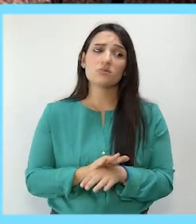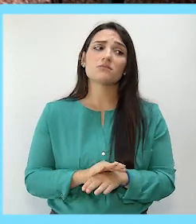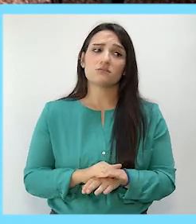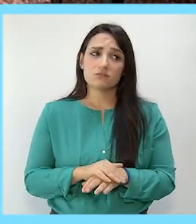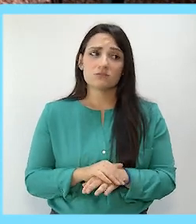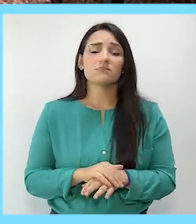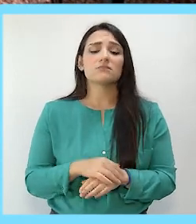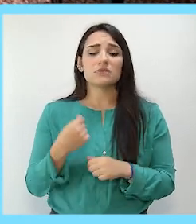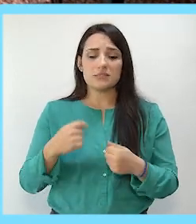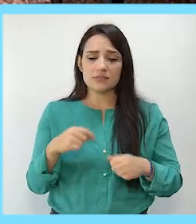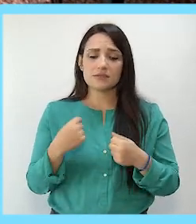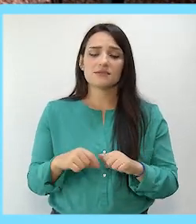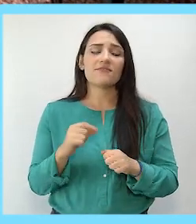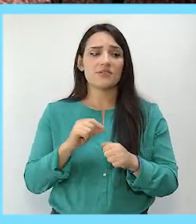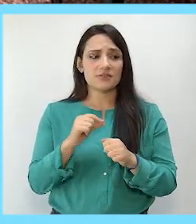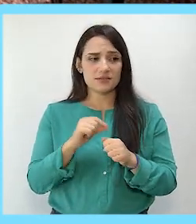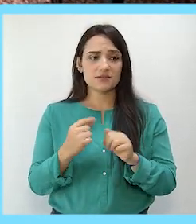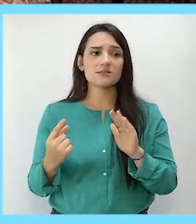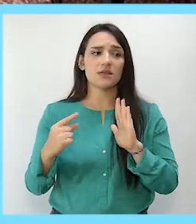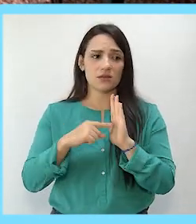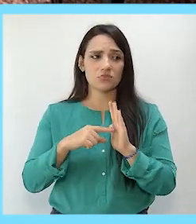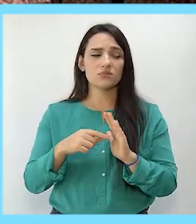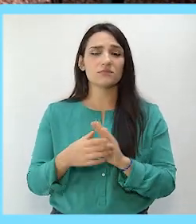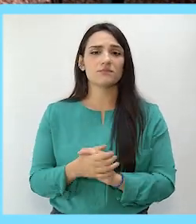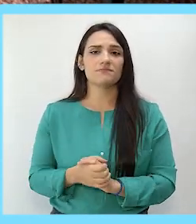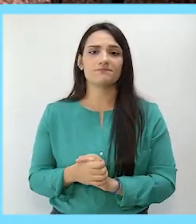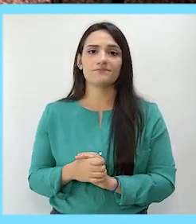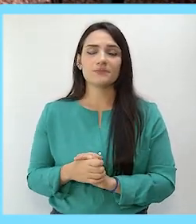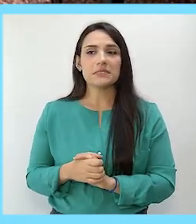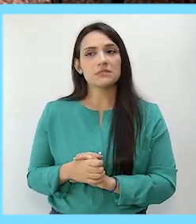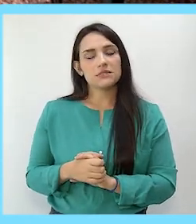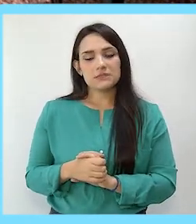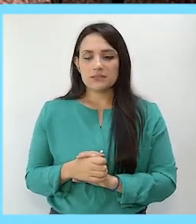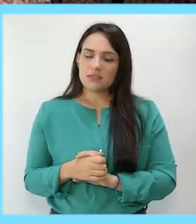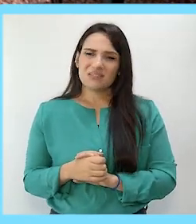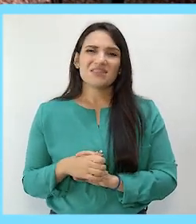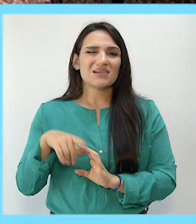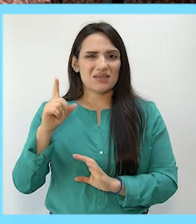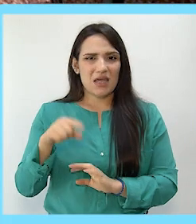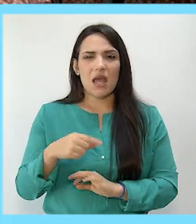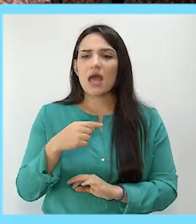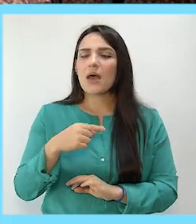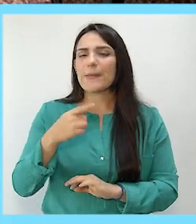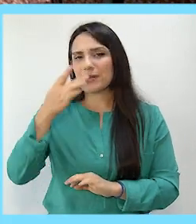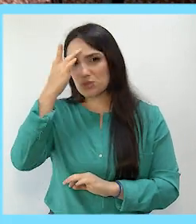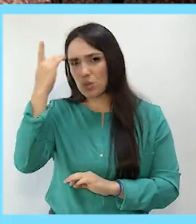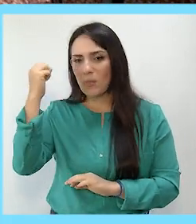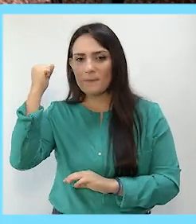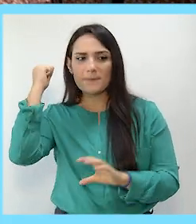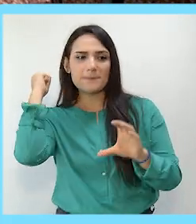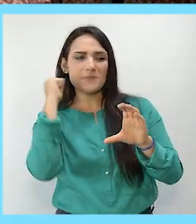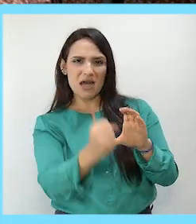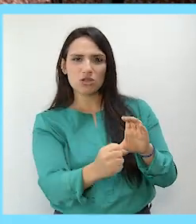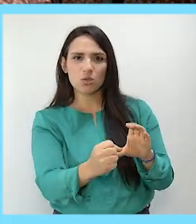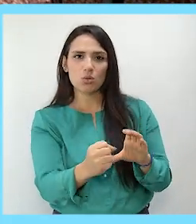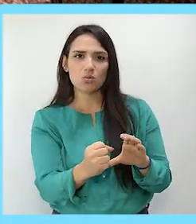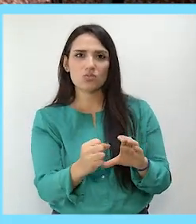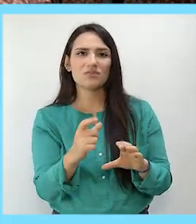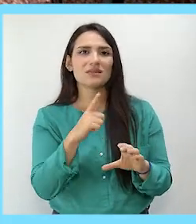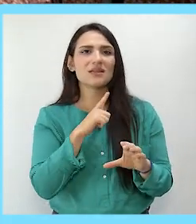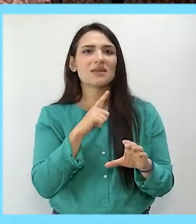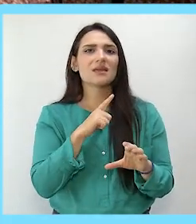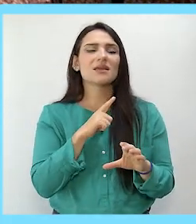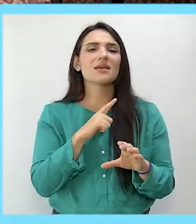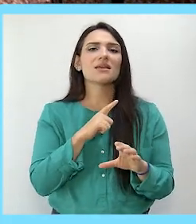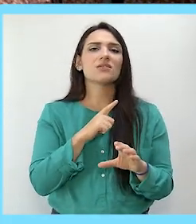prepare para você fazer, né, esse júri. E era uma questão de um homicídio, lá tem